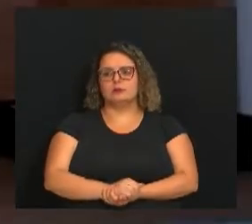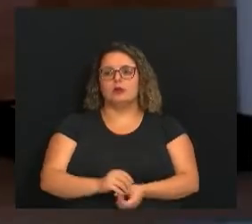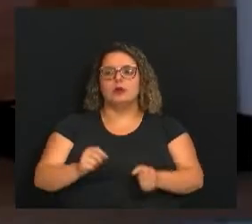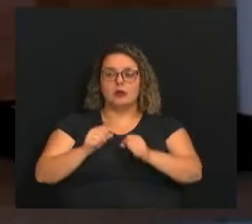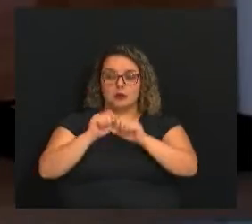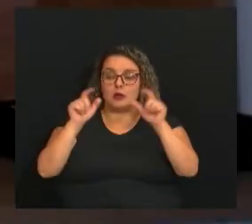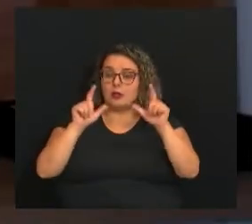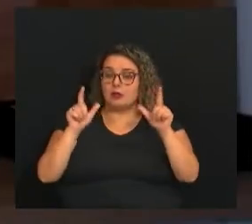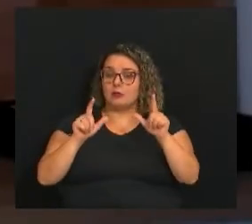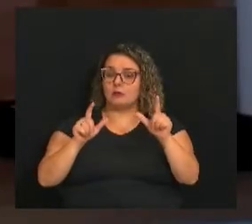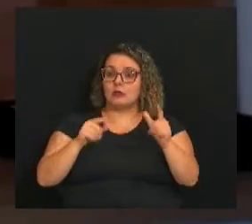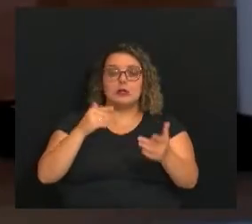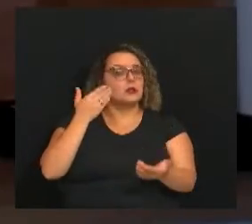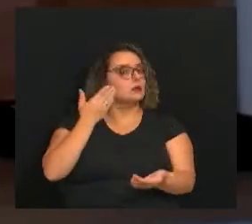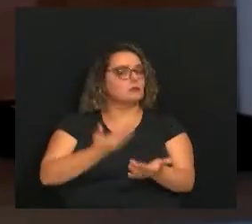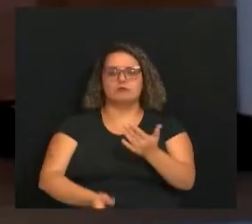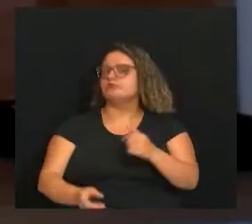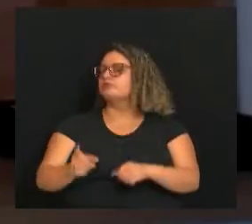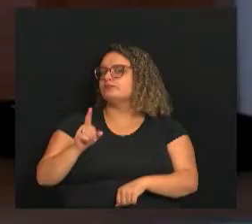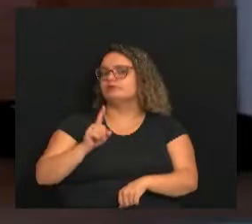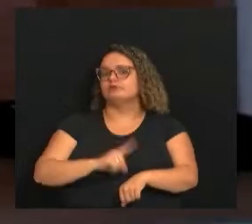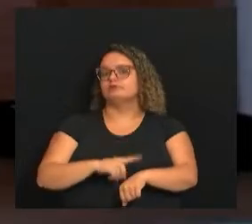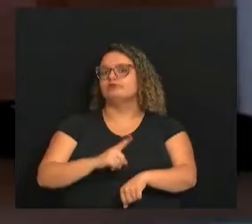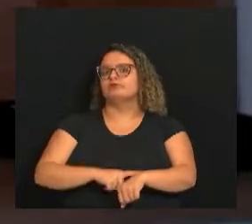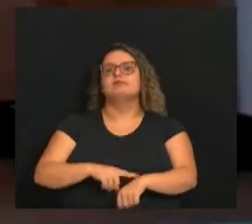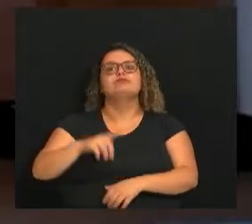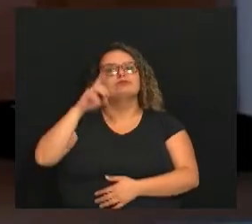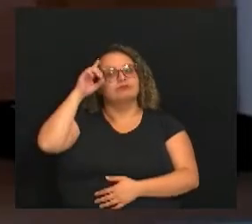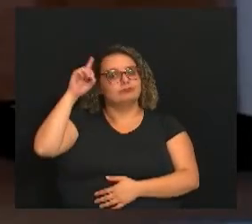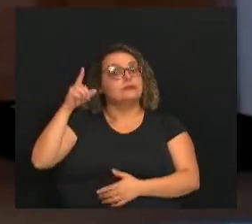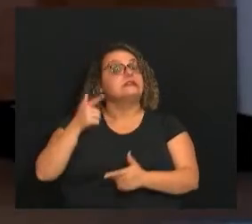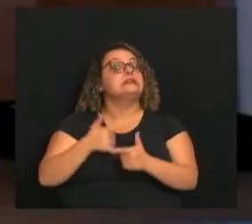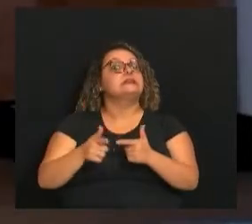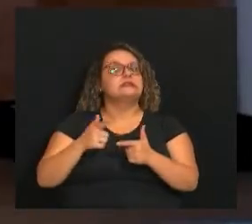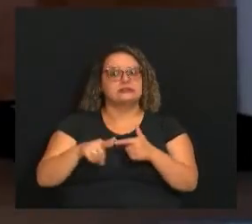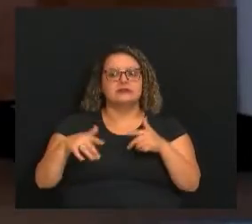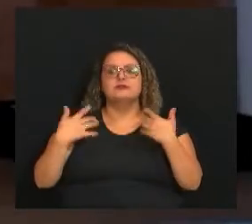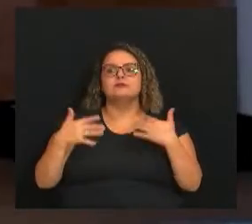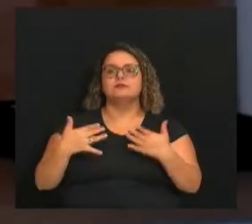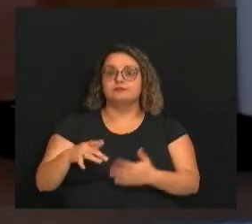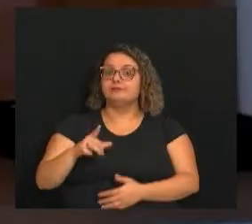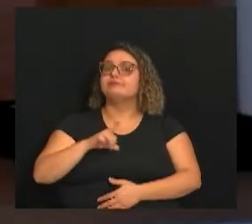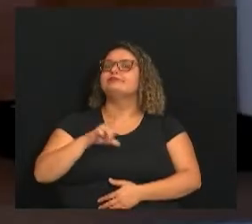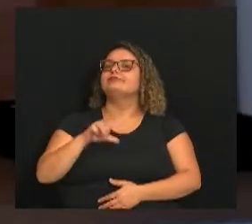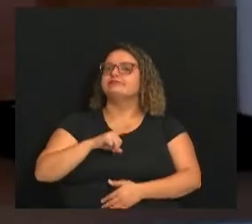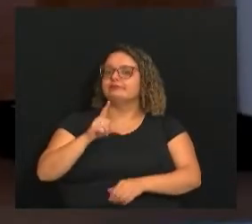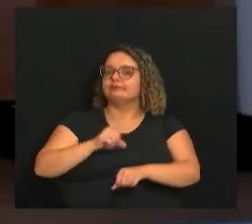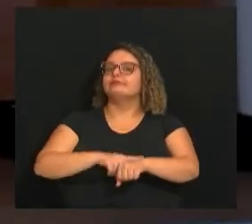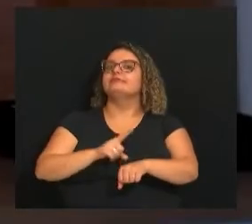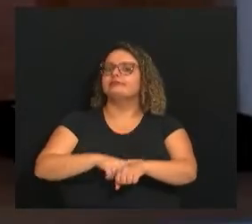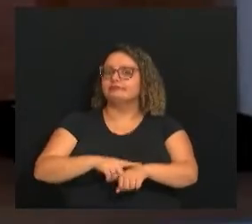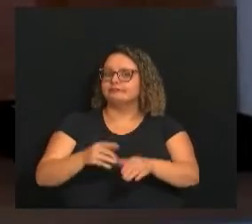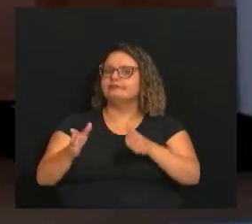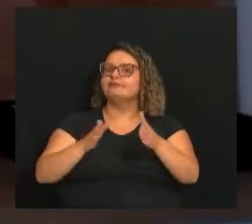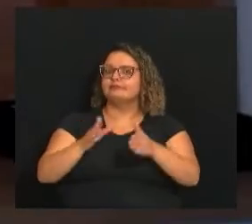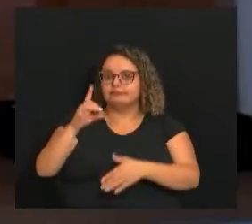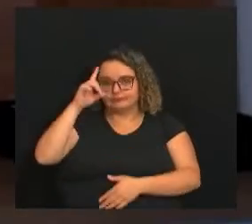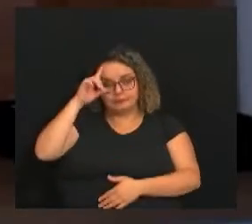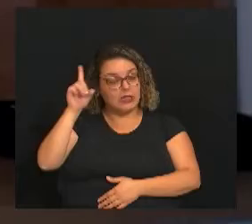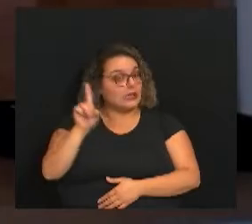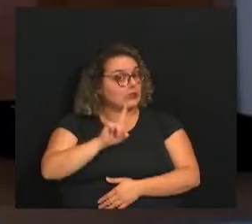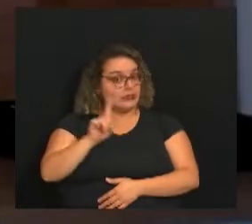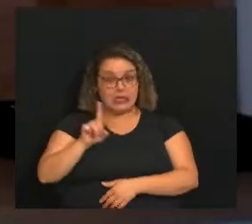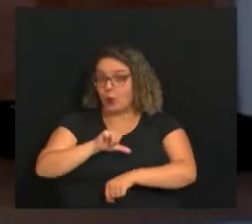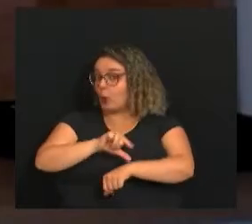ninguém perder o prazo, porque pode gerar problemas. Olha, gente, tem tempo para declarar na data, não atrase.